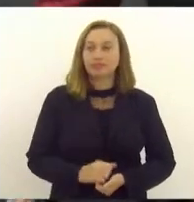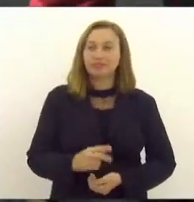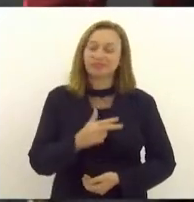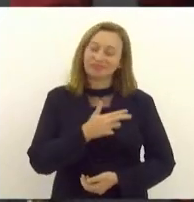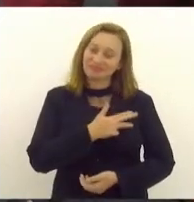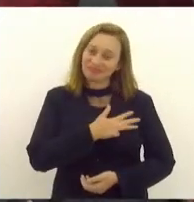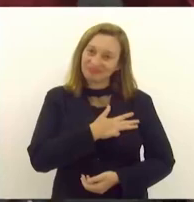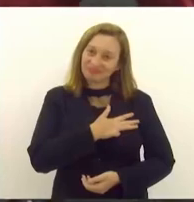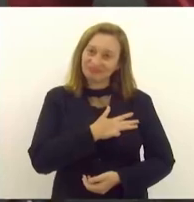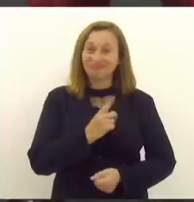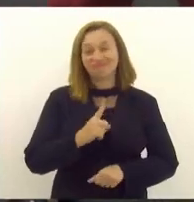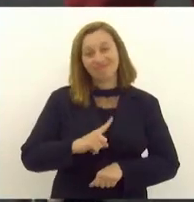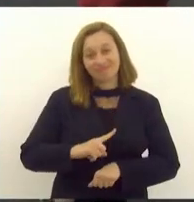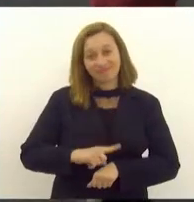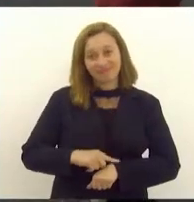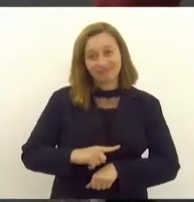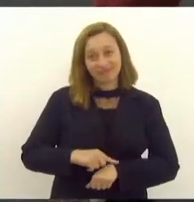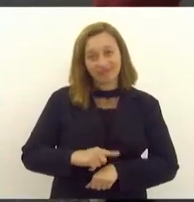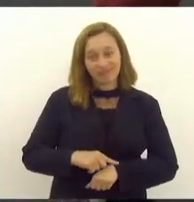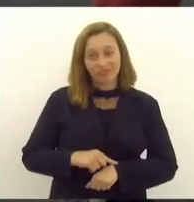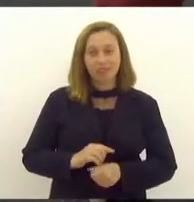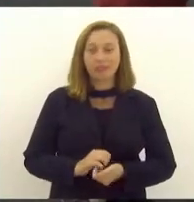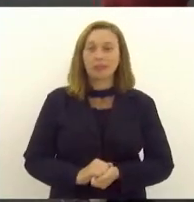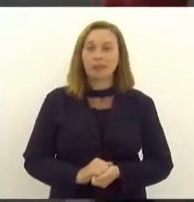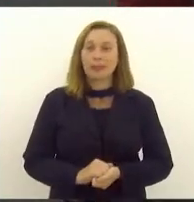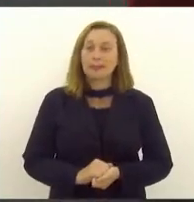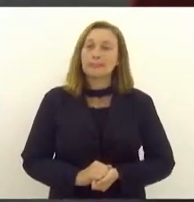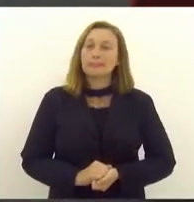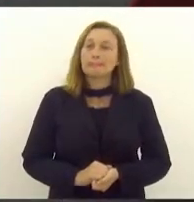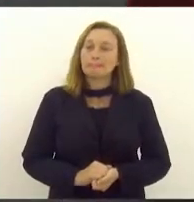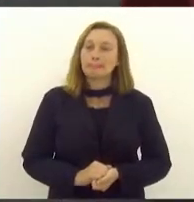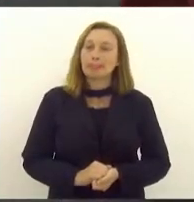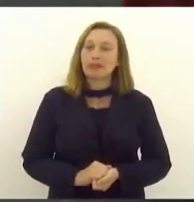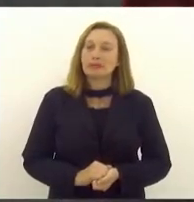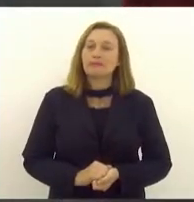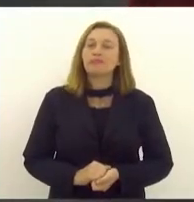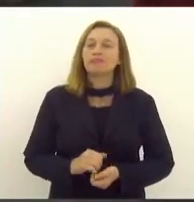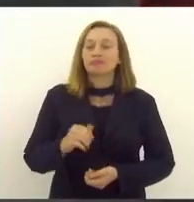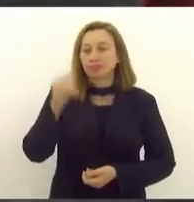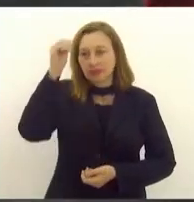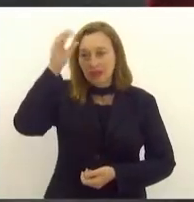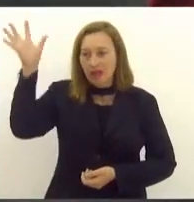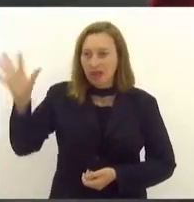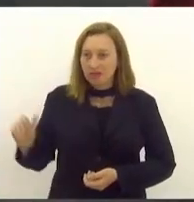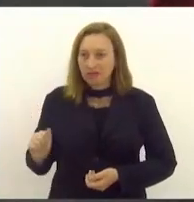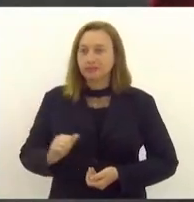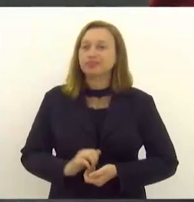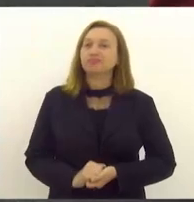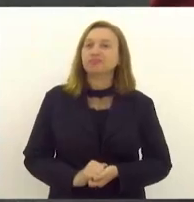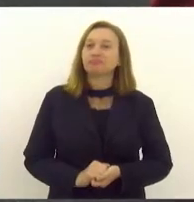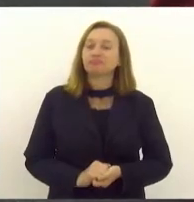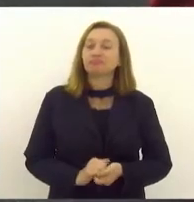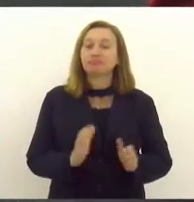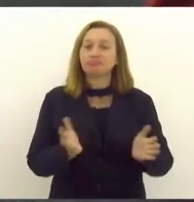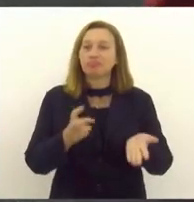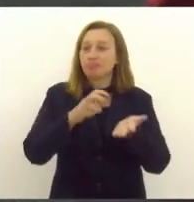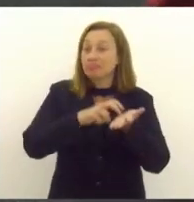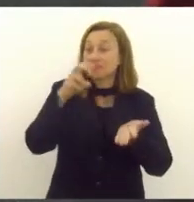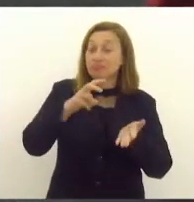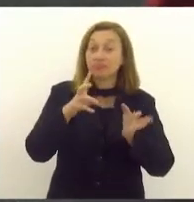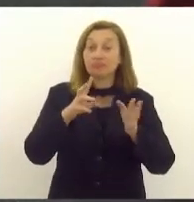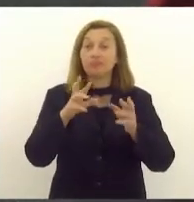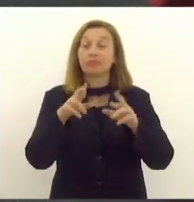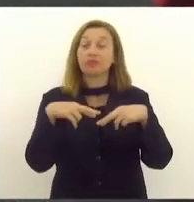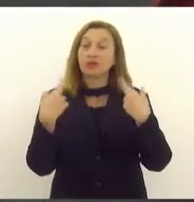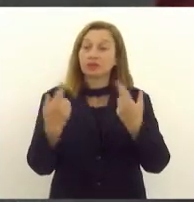Lula nesse momento está participando da cúpula dos brics em romanesburgo na África do Sul é hoje de manhã em reunião